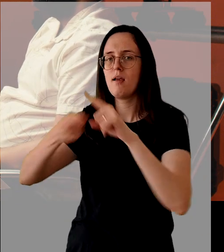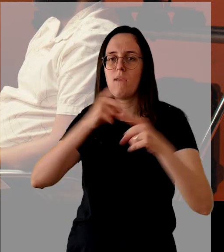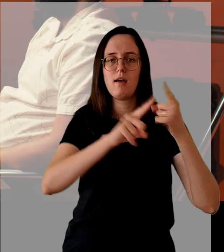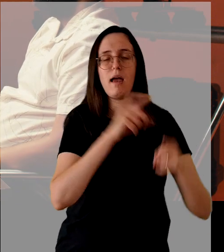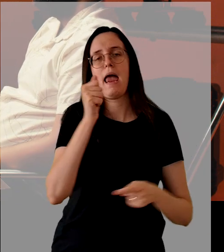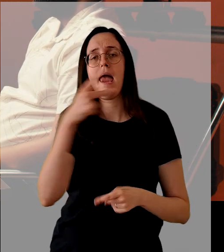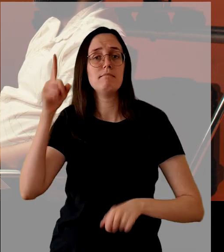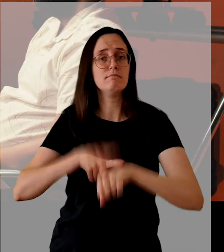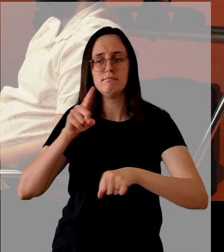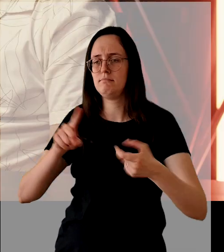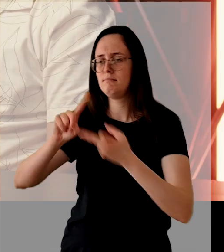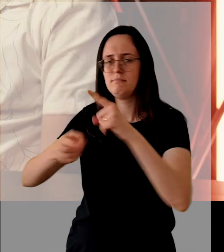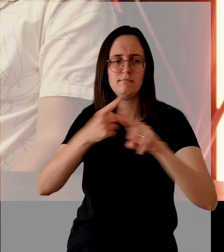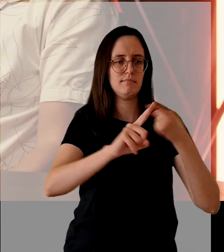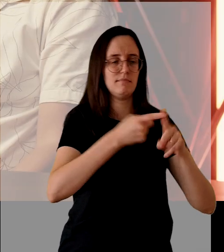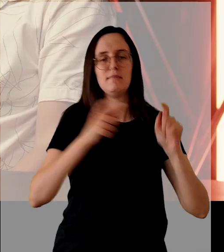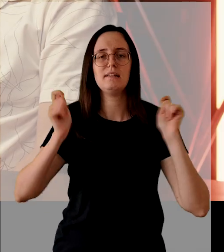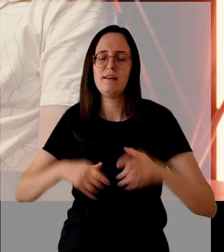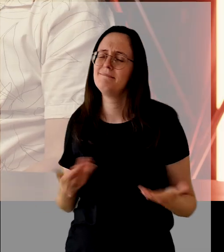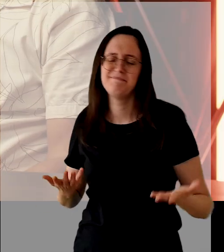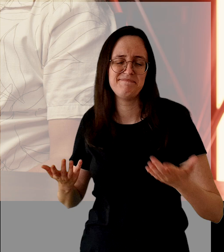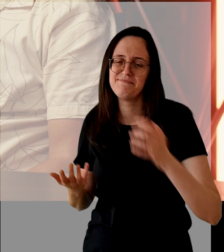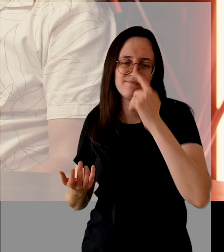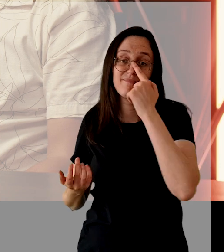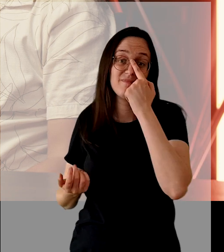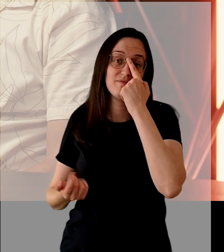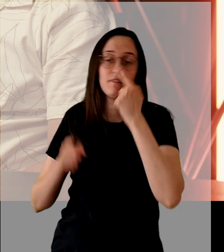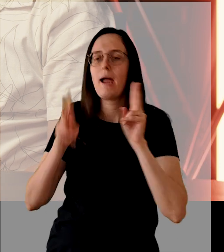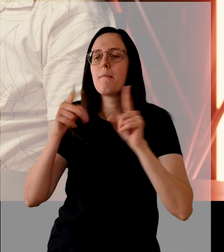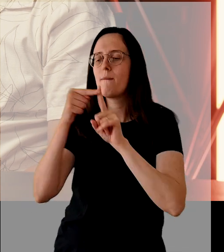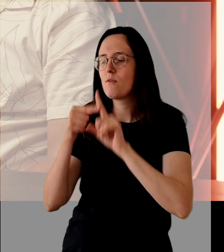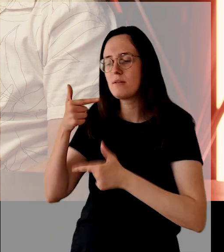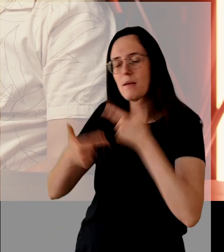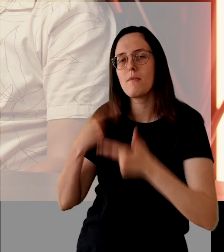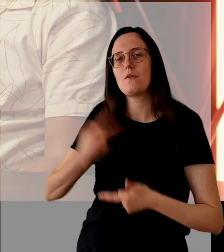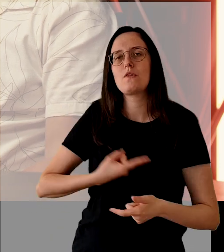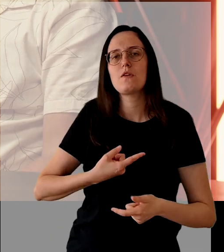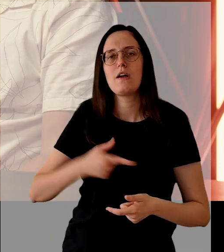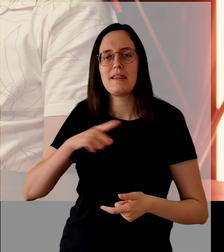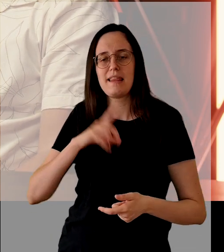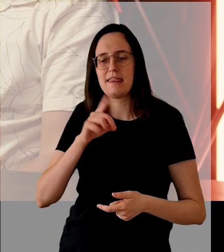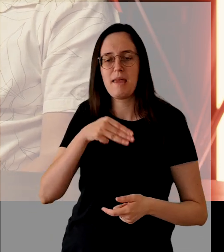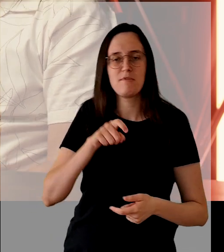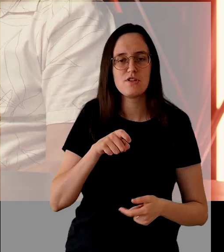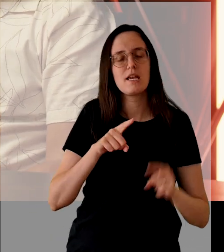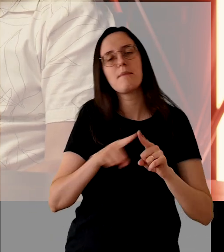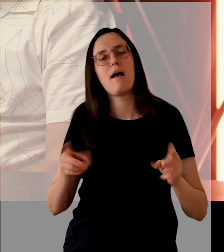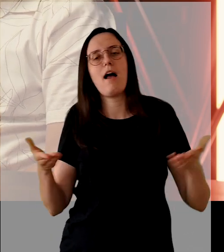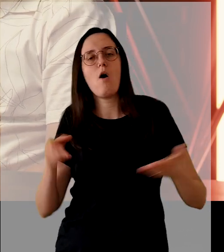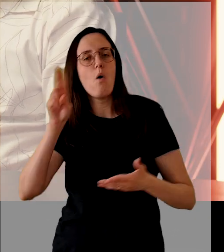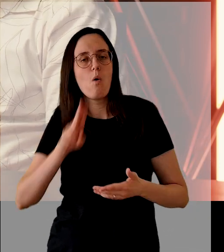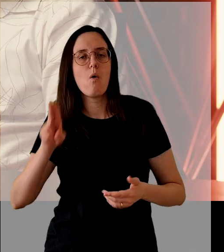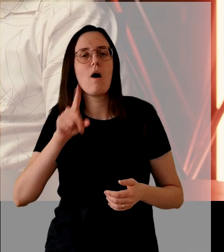trabalhou com cara, o mesmo tipo de trabalho que a gente teria com o DMX, mas tudo